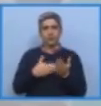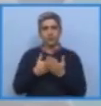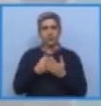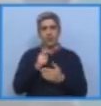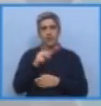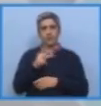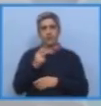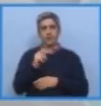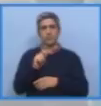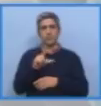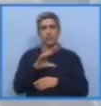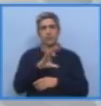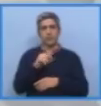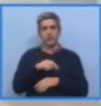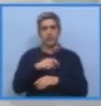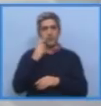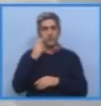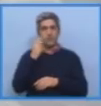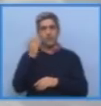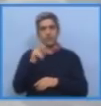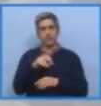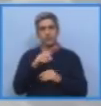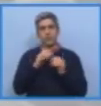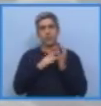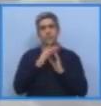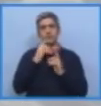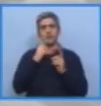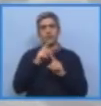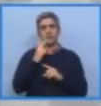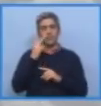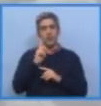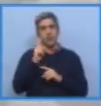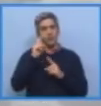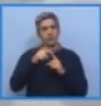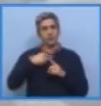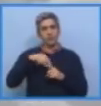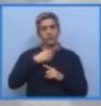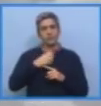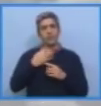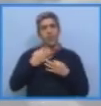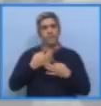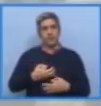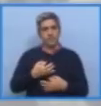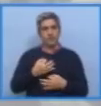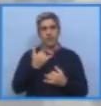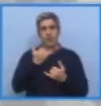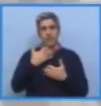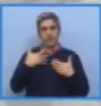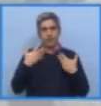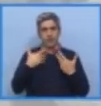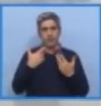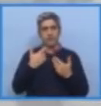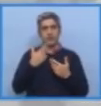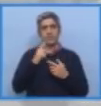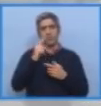no Evangelho, neste tempo pascal, com as aparições de Cristo ressuscitado, são para nós um motivo de confirmação e um motivo de alegria, que não nos